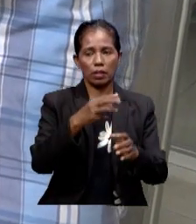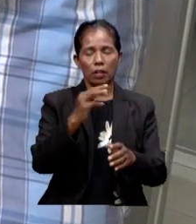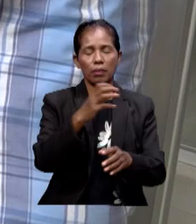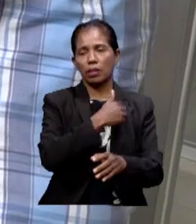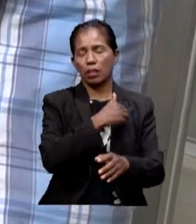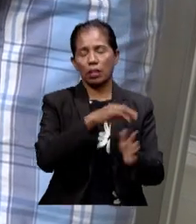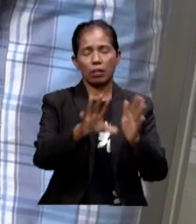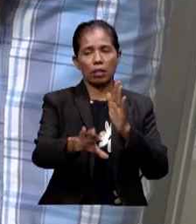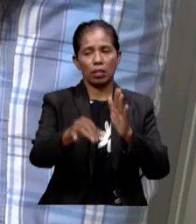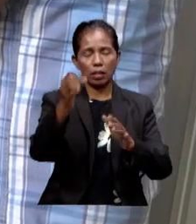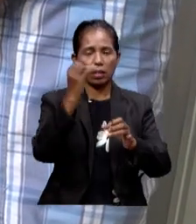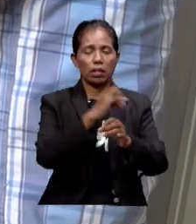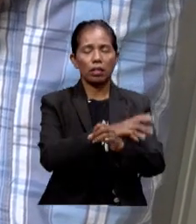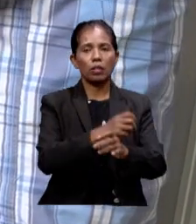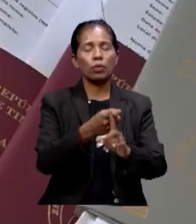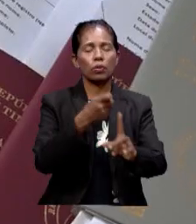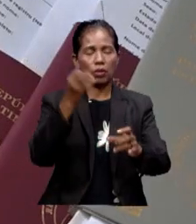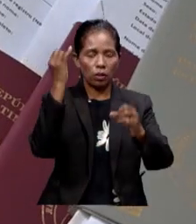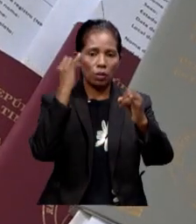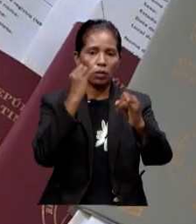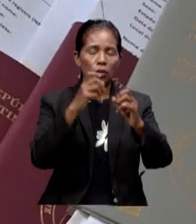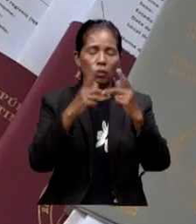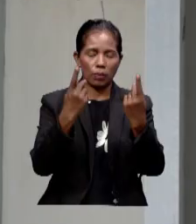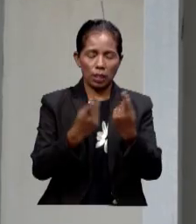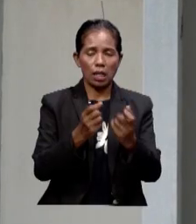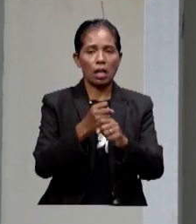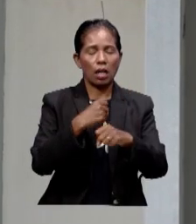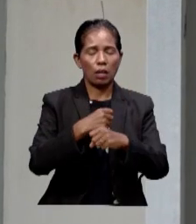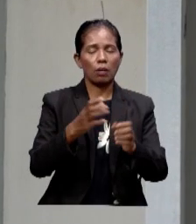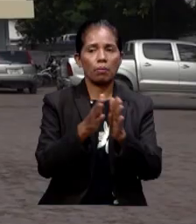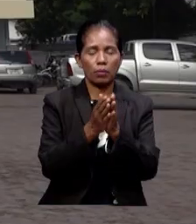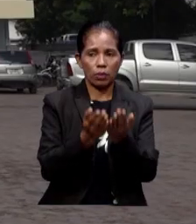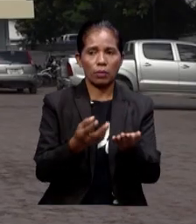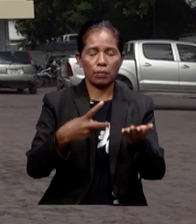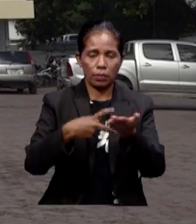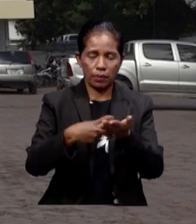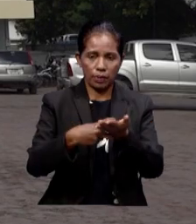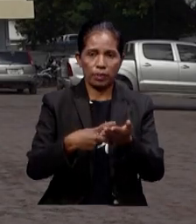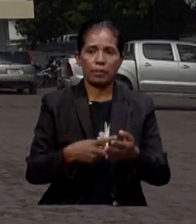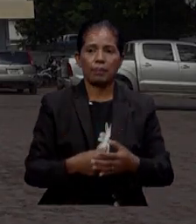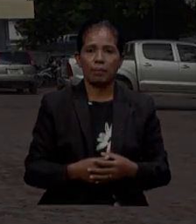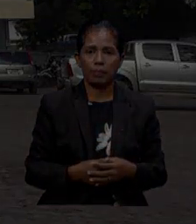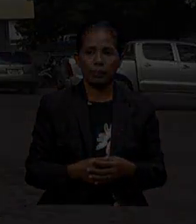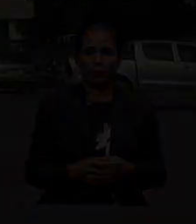ketan confirmação husi companhia nebe produz caderneta pasaporte. Equipo cobertura, Jemen.